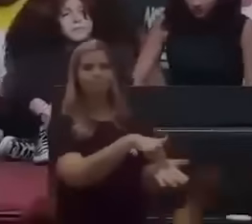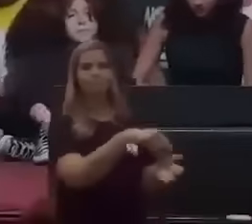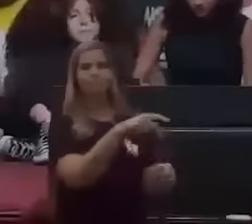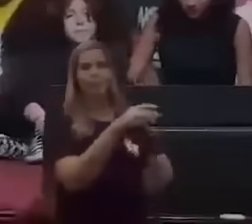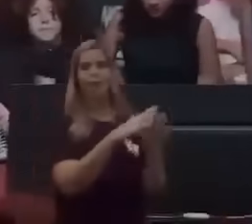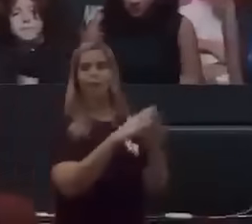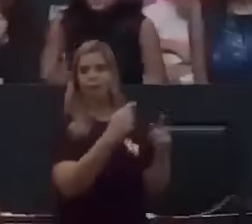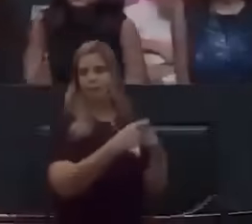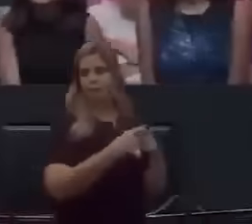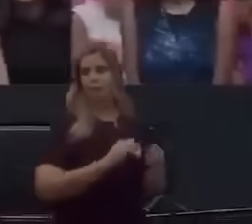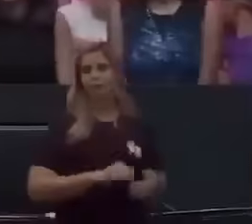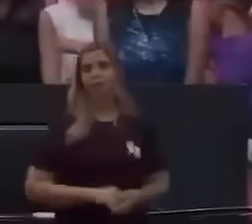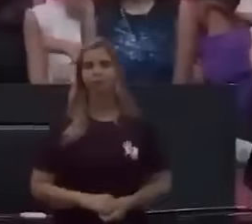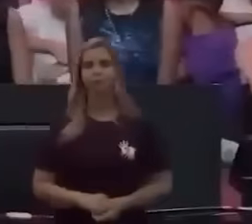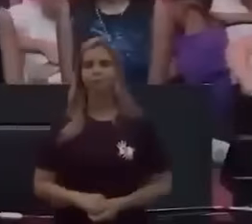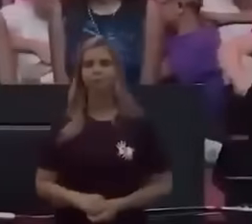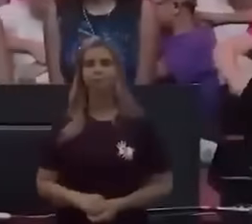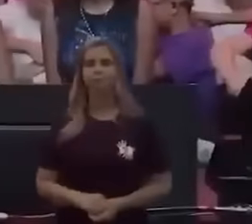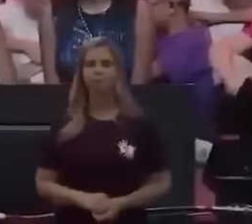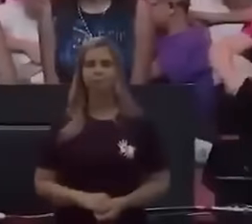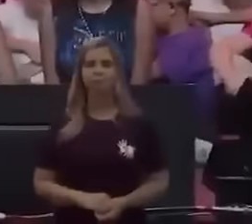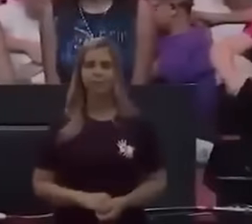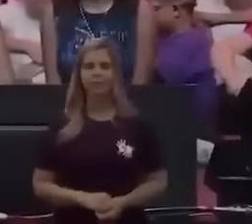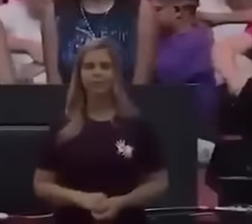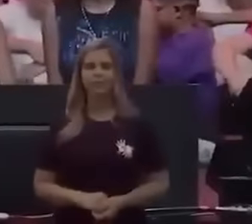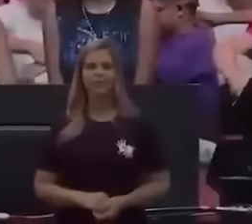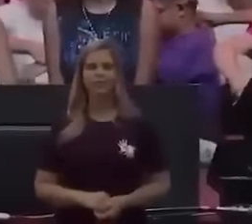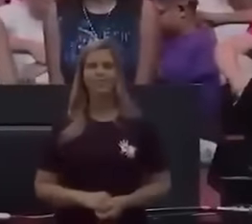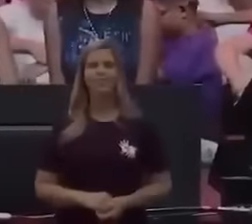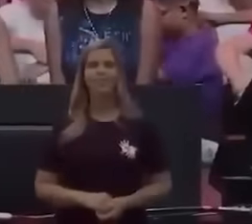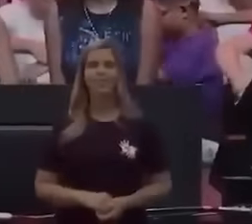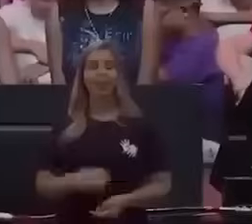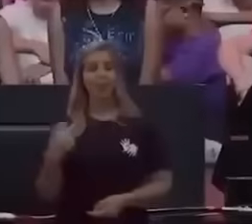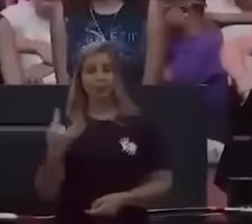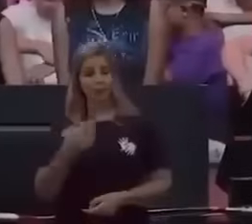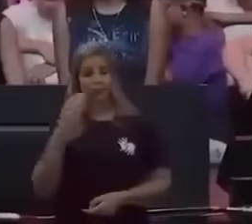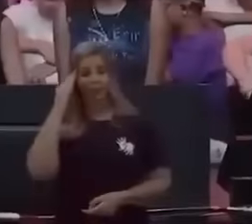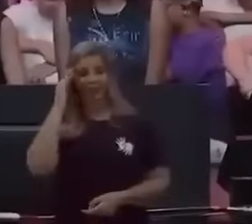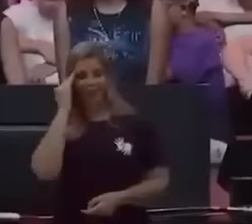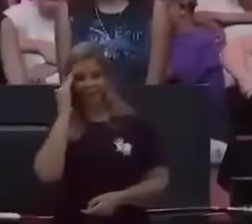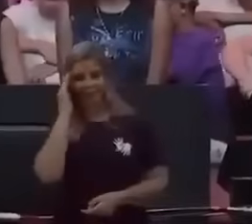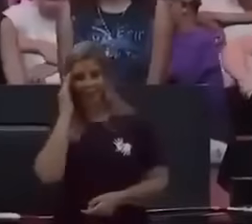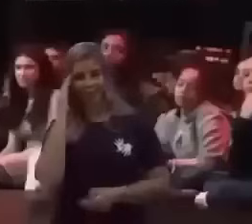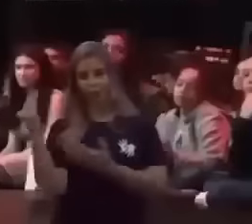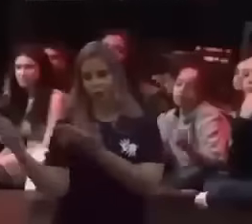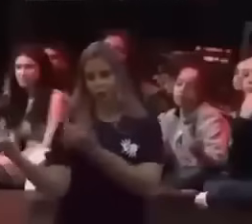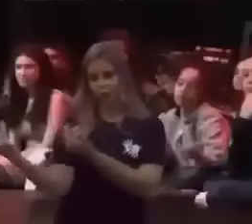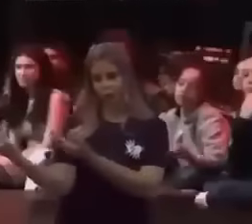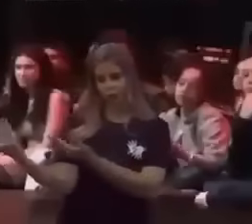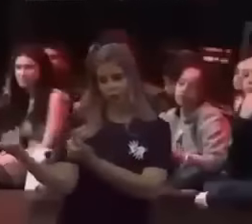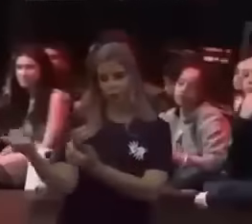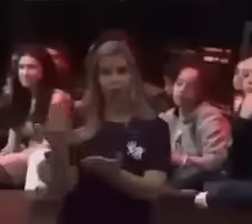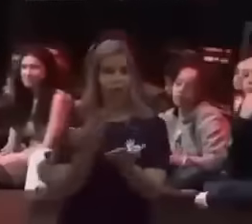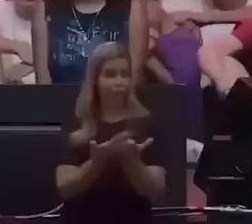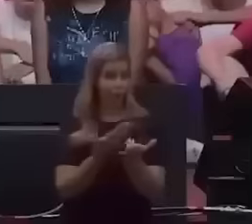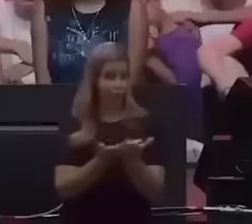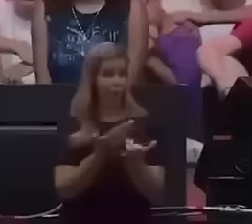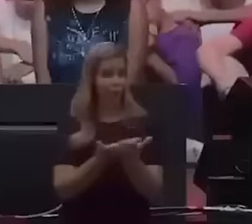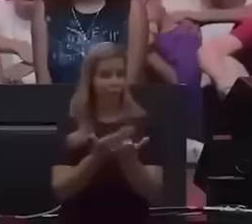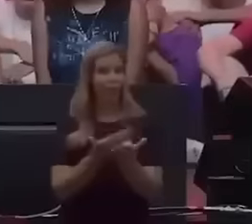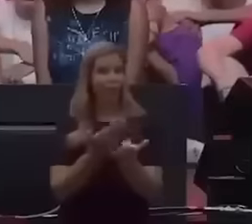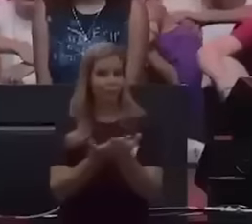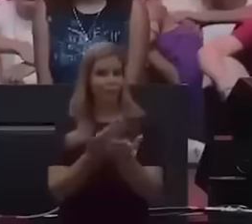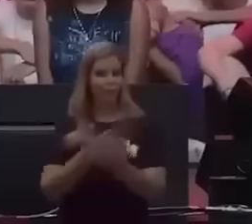Mas também o pronome demonstrativo nos ajuda a entender. Vocês, jovens estudantes, e todo esse